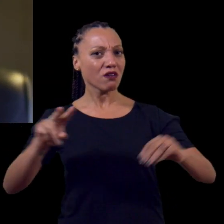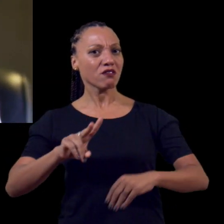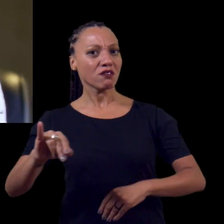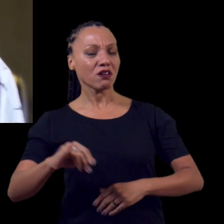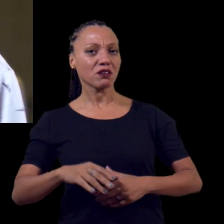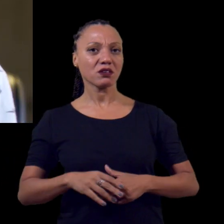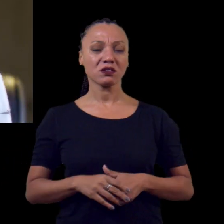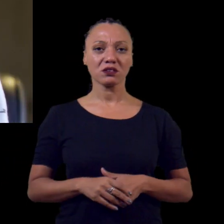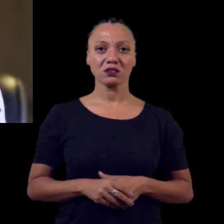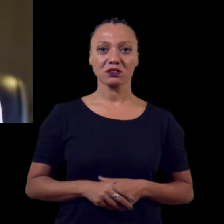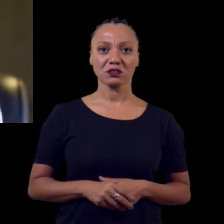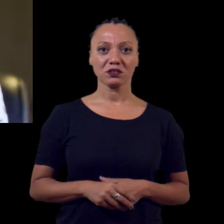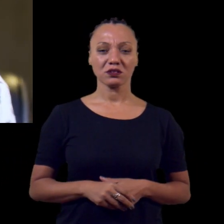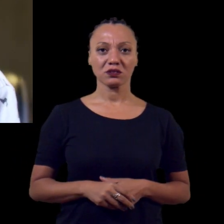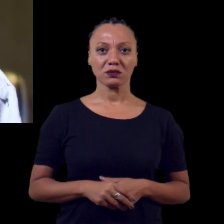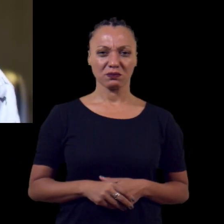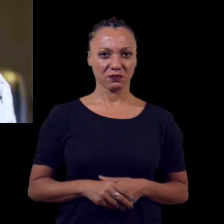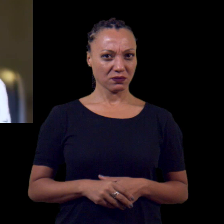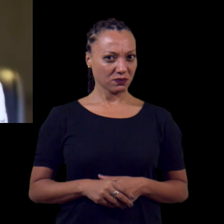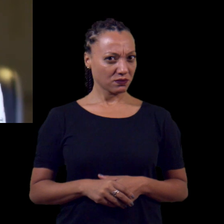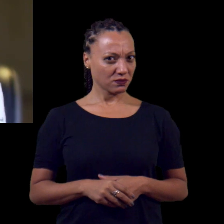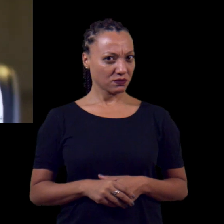vai te curar.